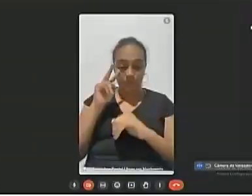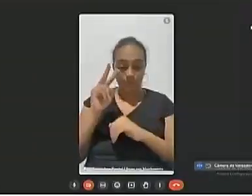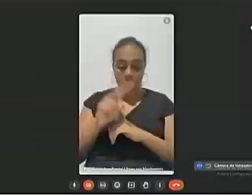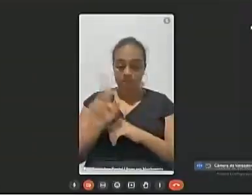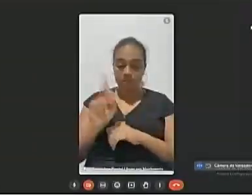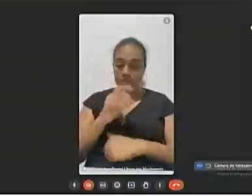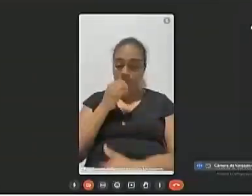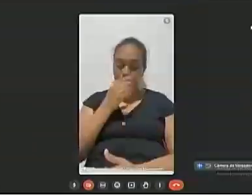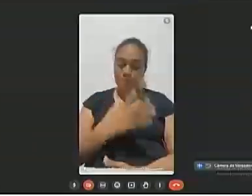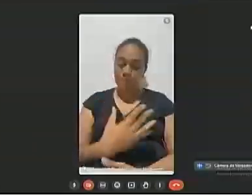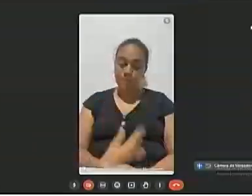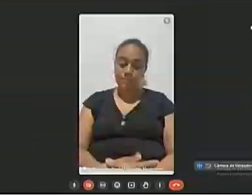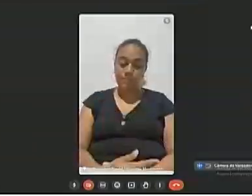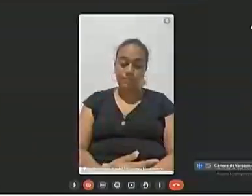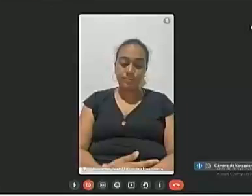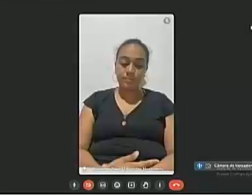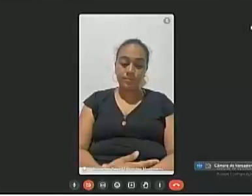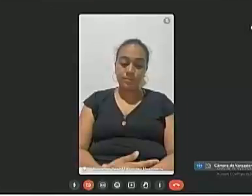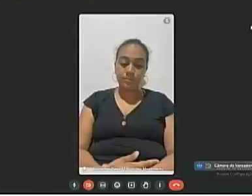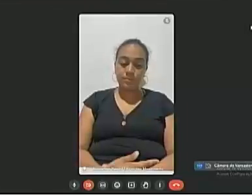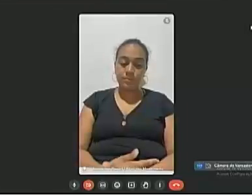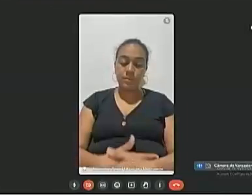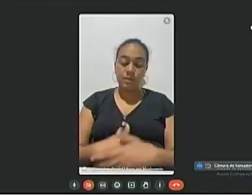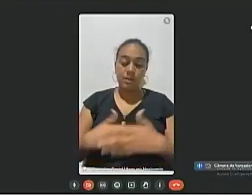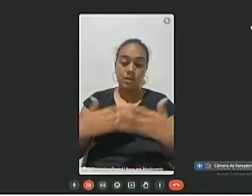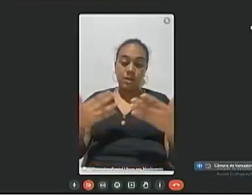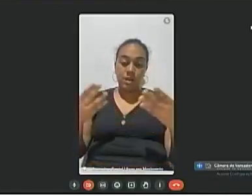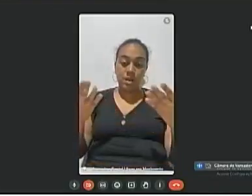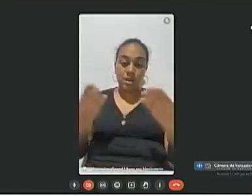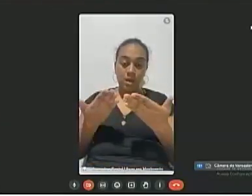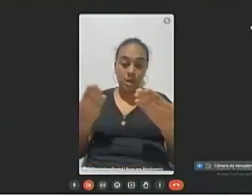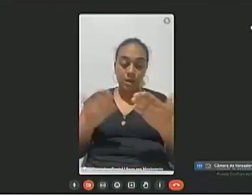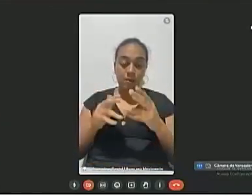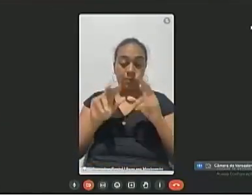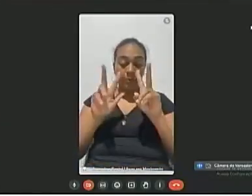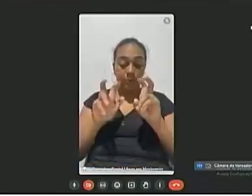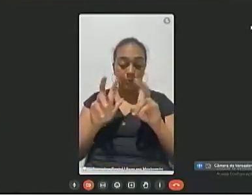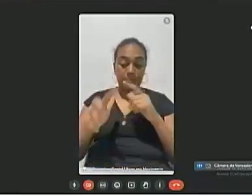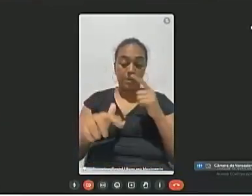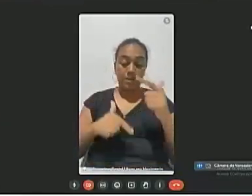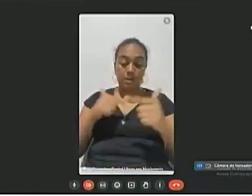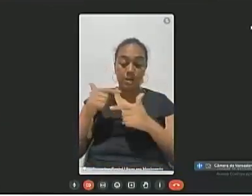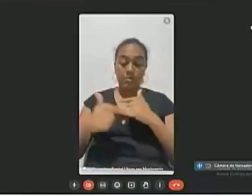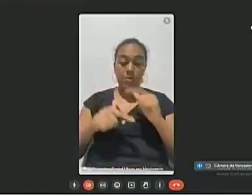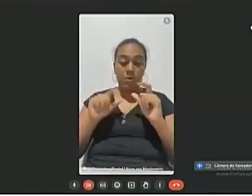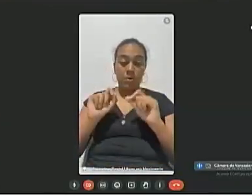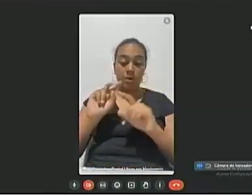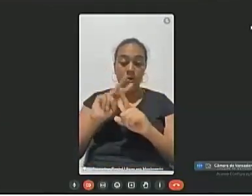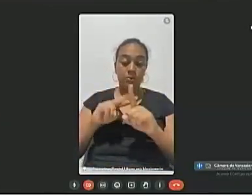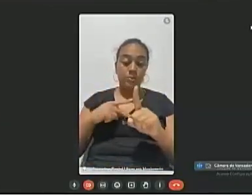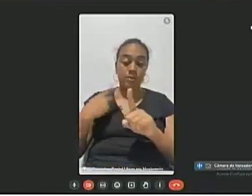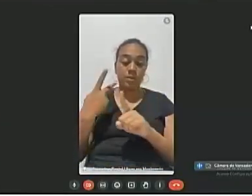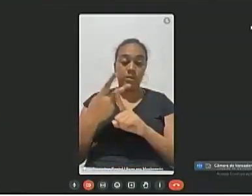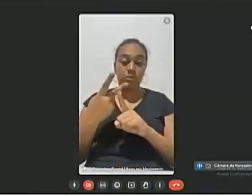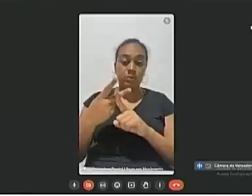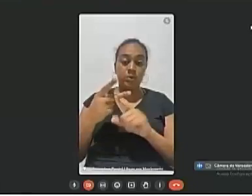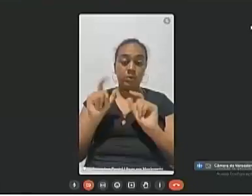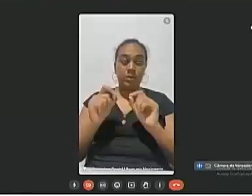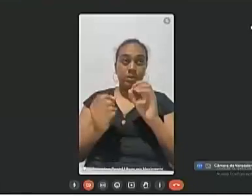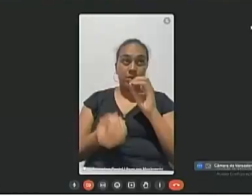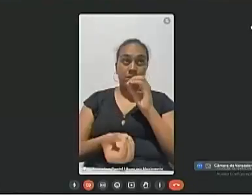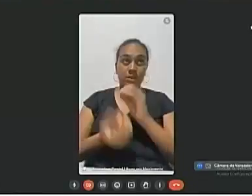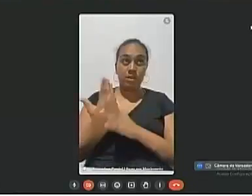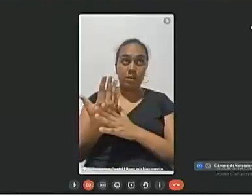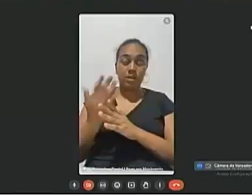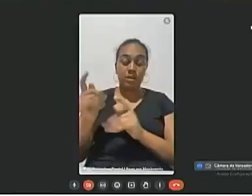pena. Agora, um tema que a gente trabalhou bastante nisso é duplicações do canal principal, criar canais paralelos,